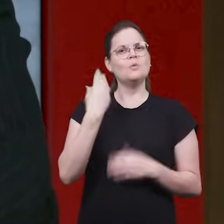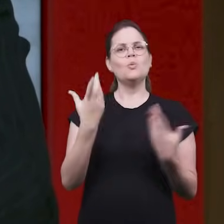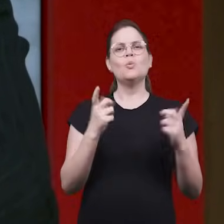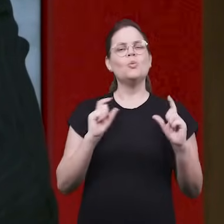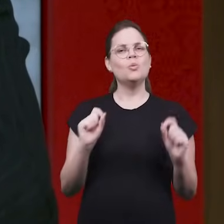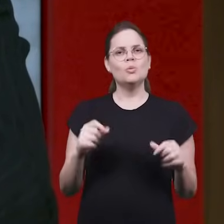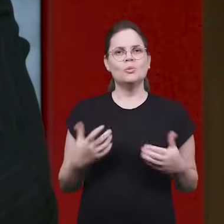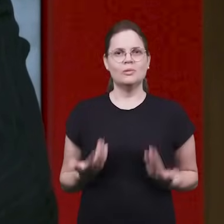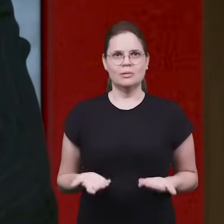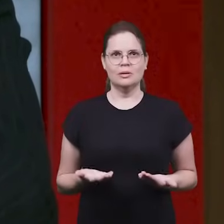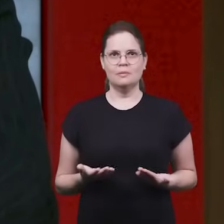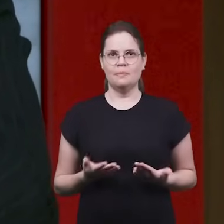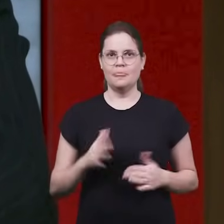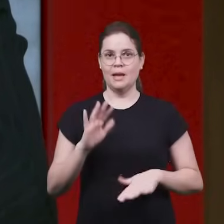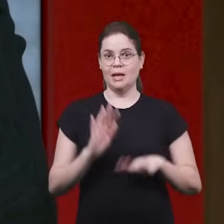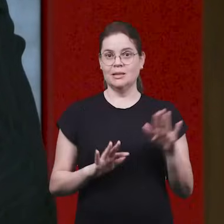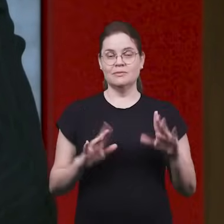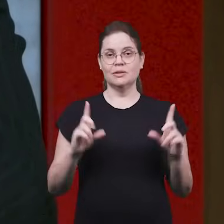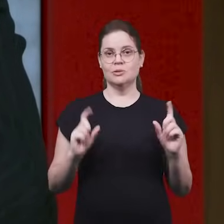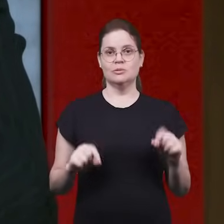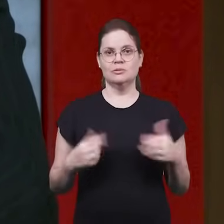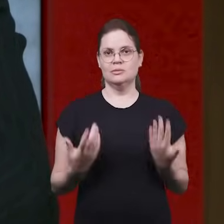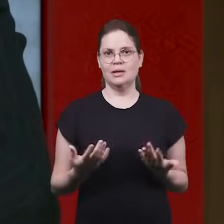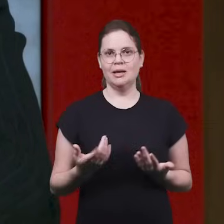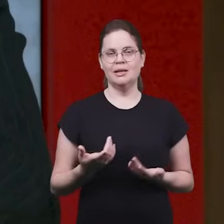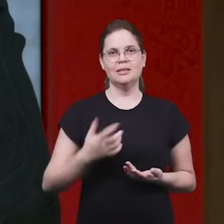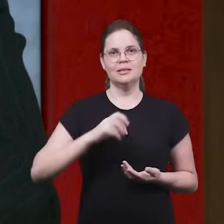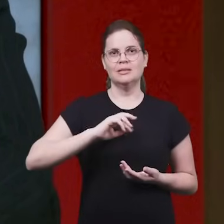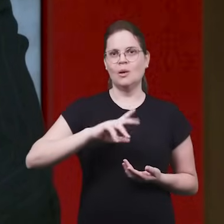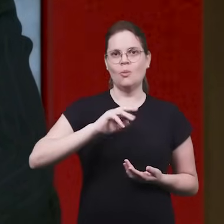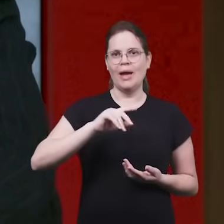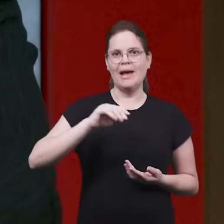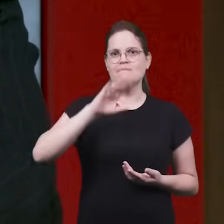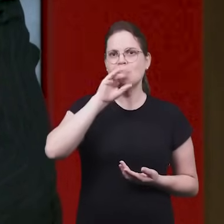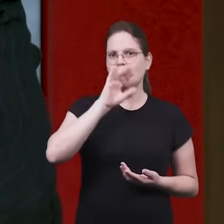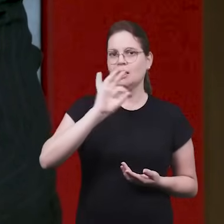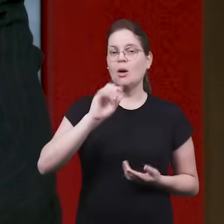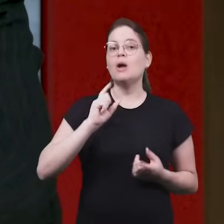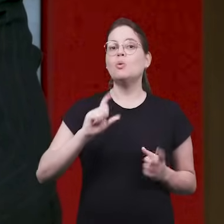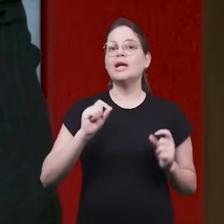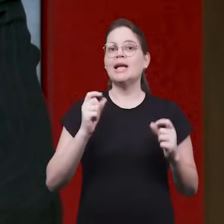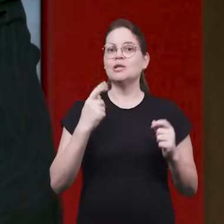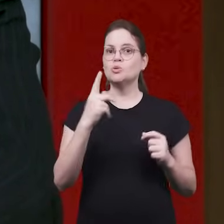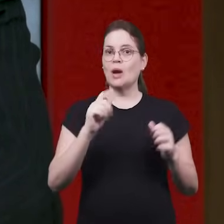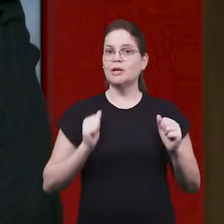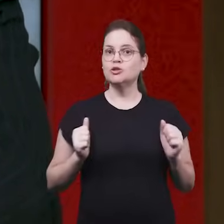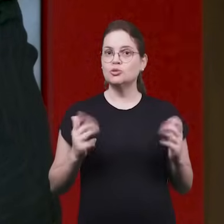tem expressado. Às vezes nem aquilo que você realmente está falando, mas a forma como